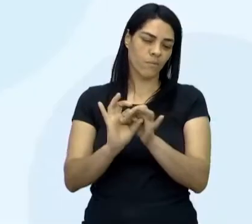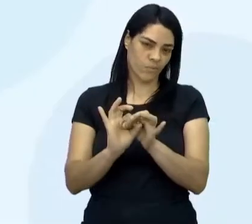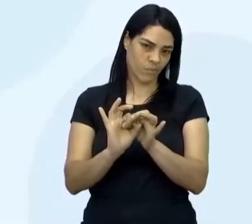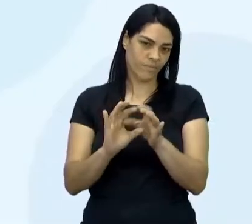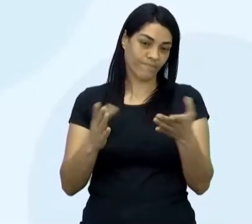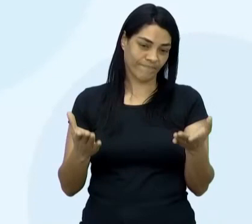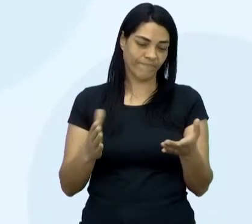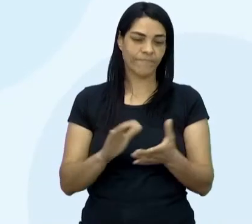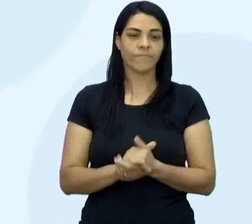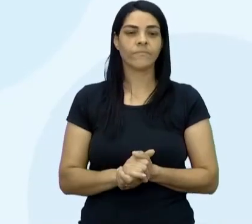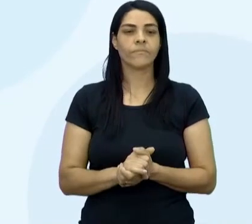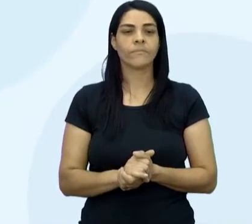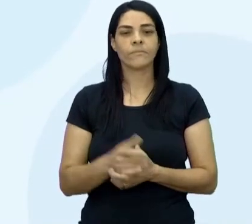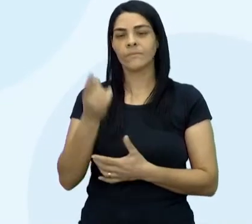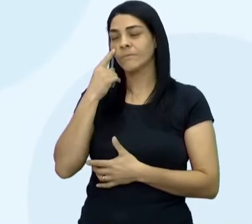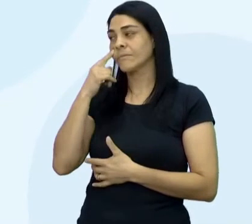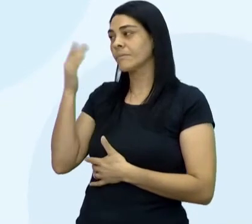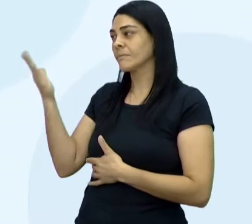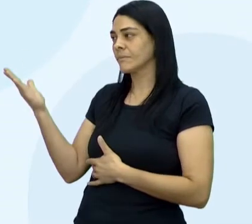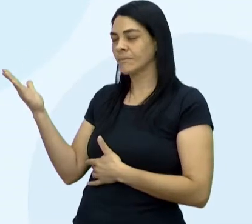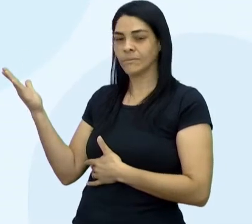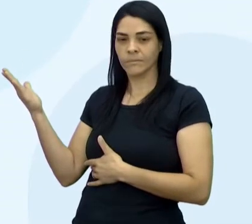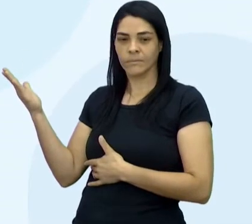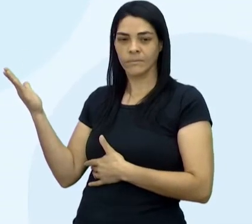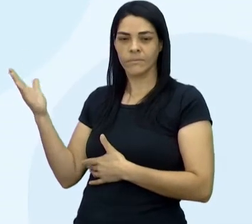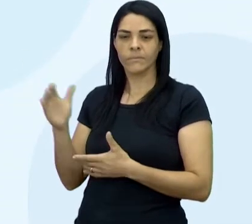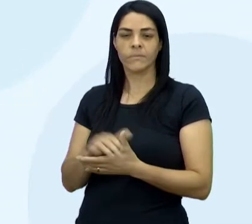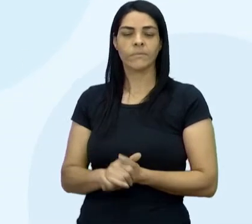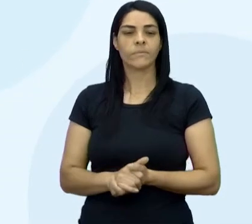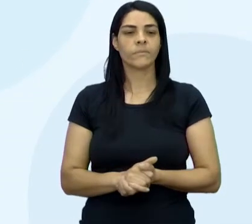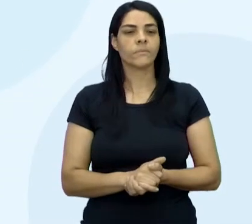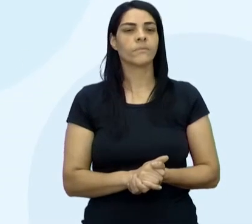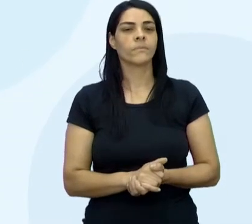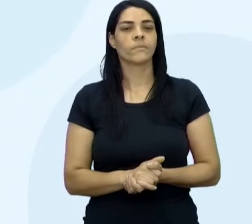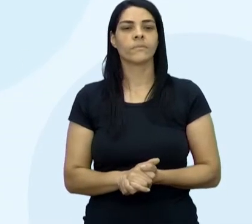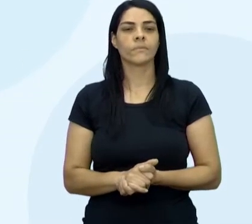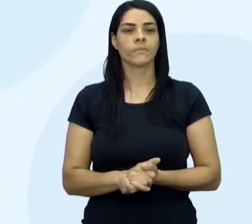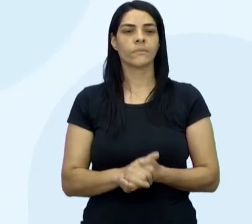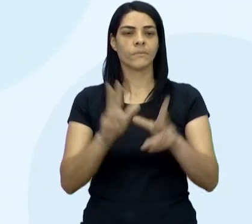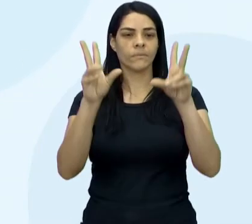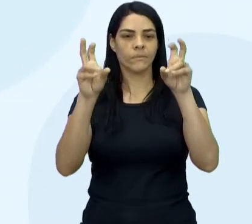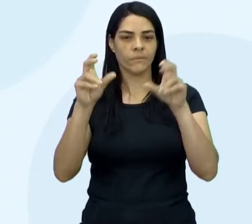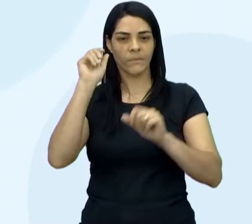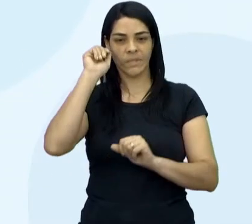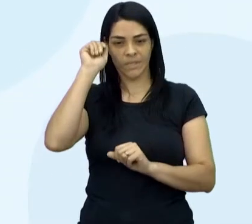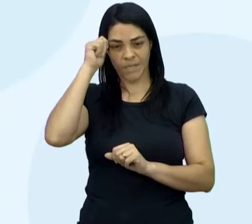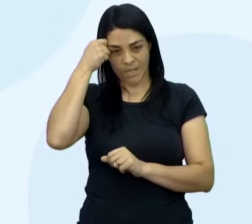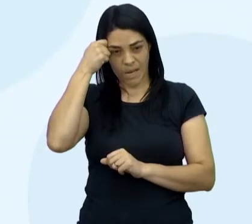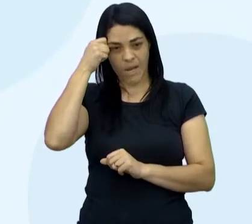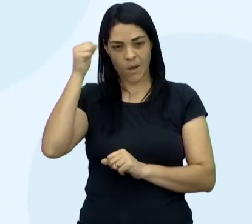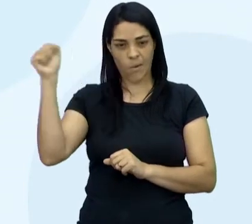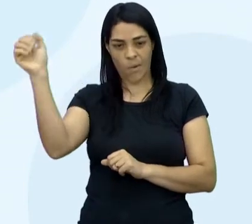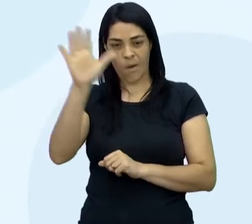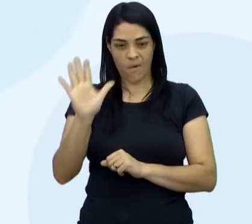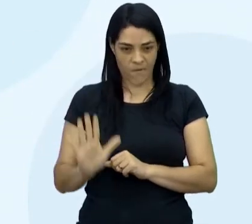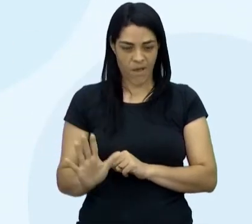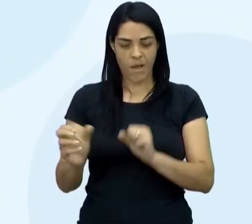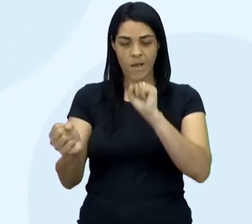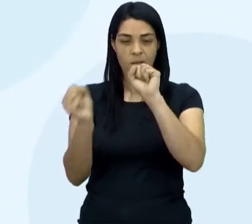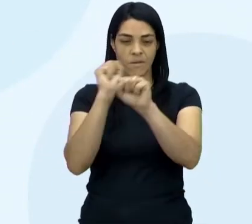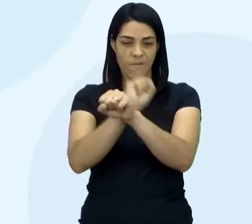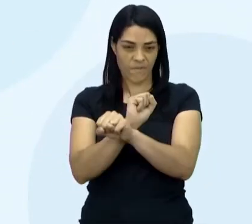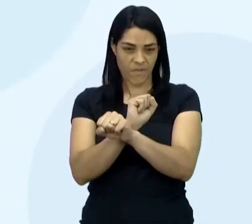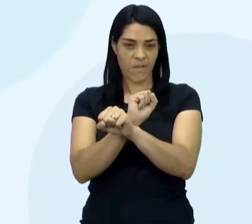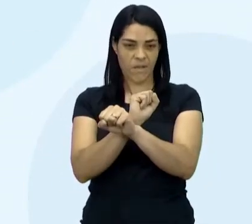tá aí na tela para vocês então falando agora mais na questão dos negros africanos né então a escravidão